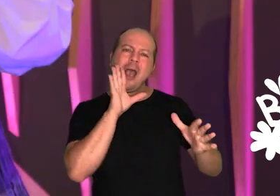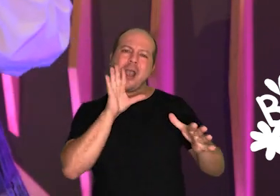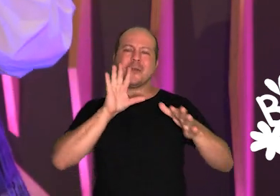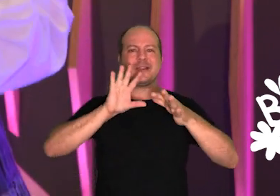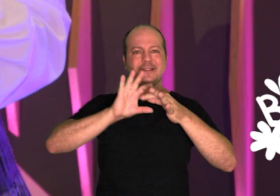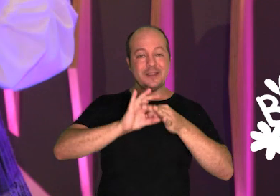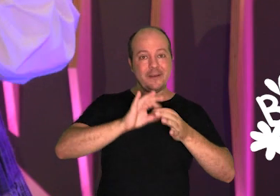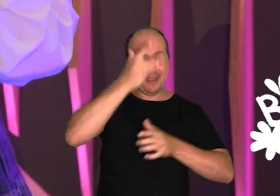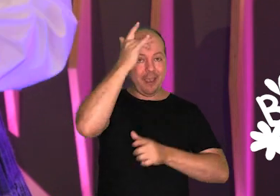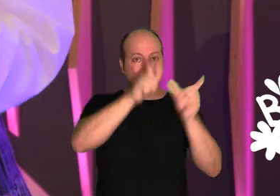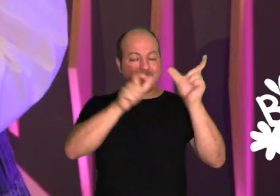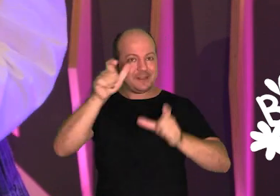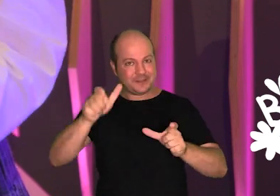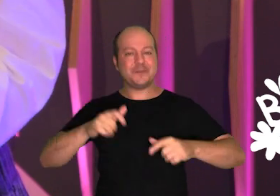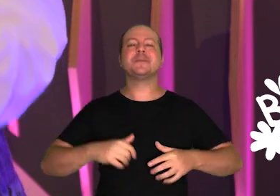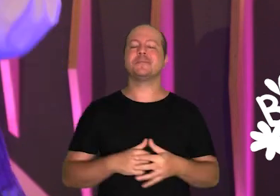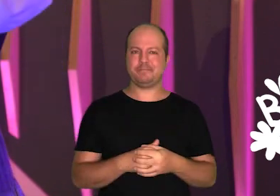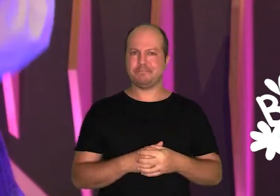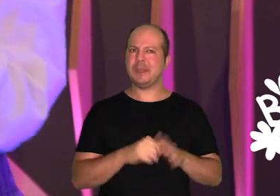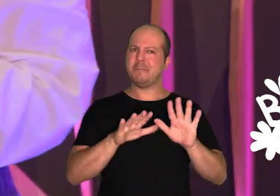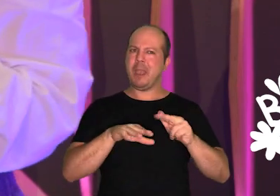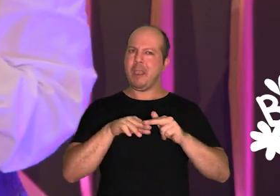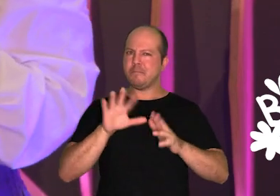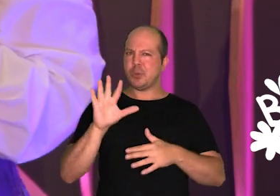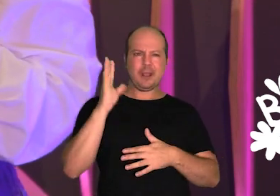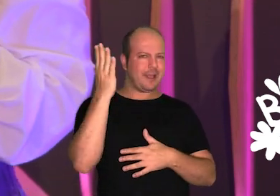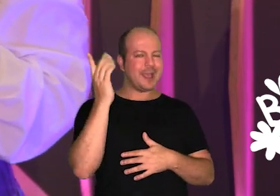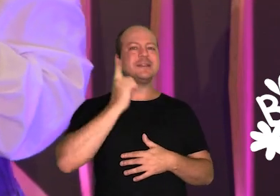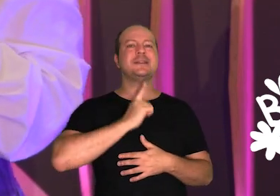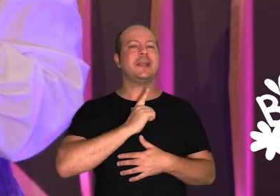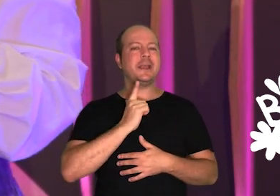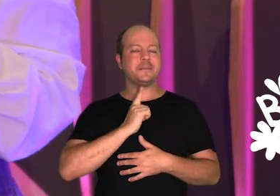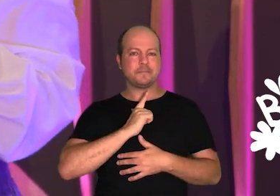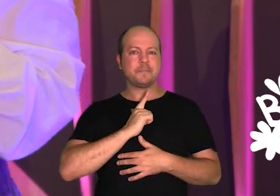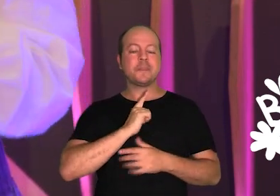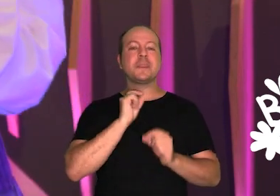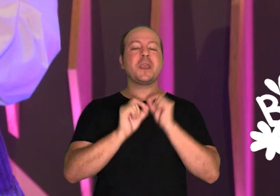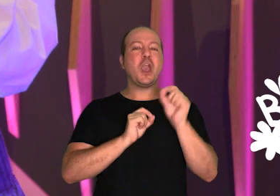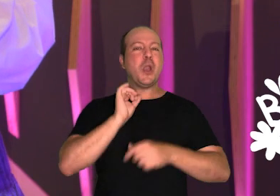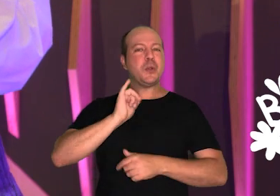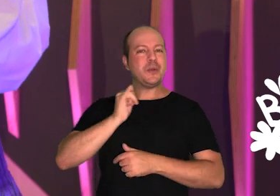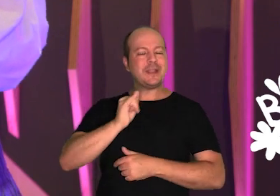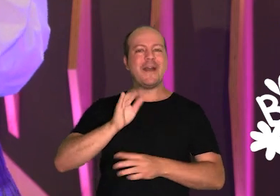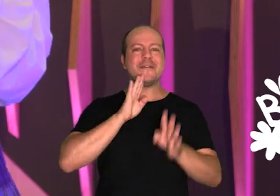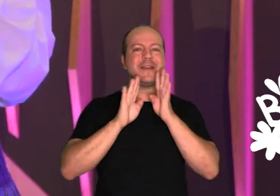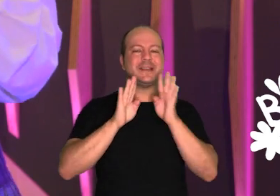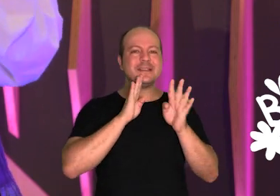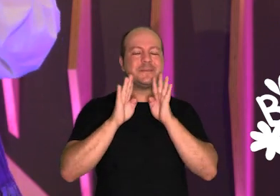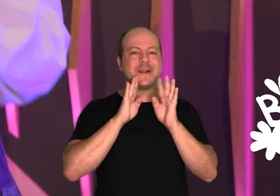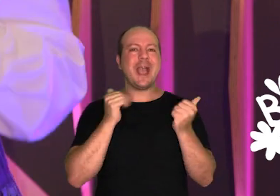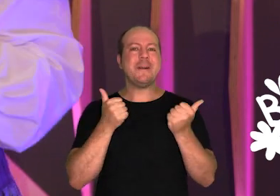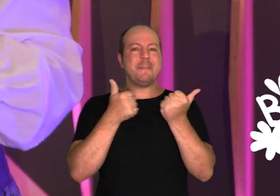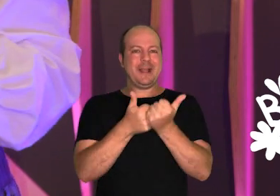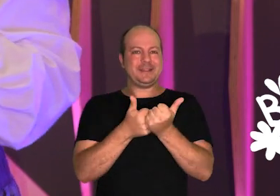a conexão entre as pessoas. Não por acaso, nós temos a honra de contar com o Facebook